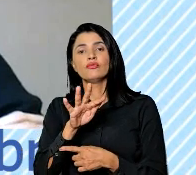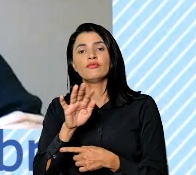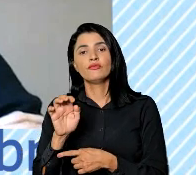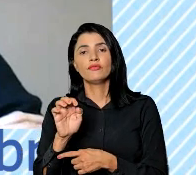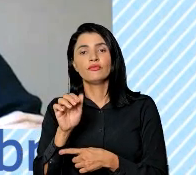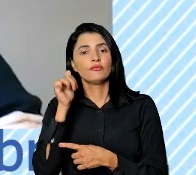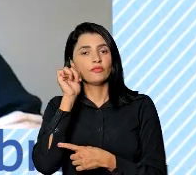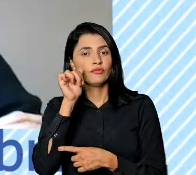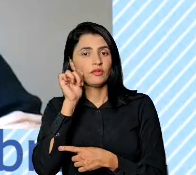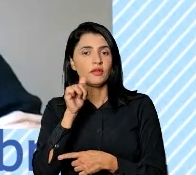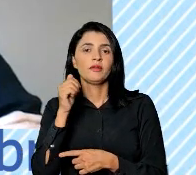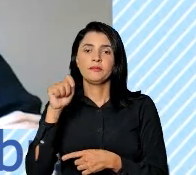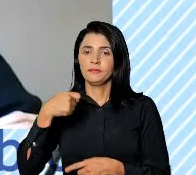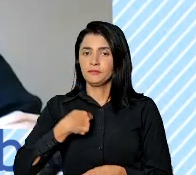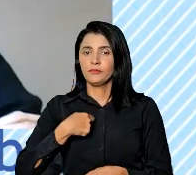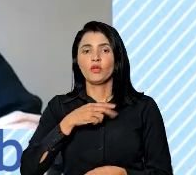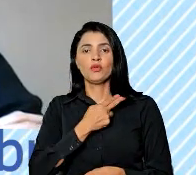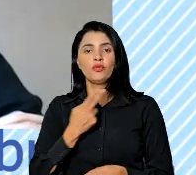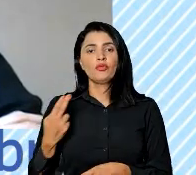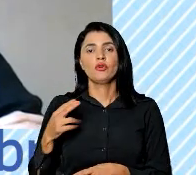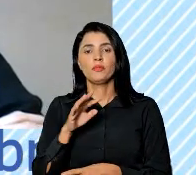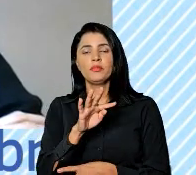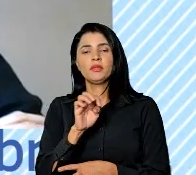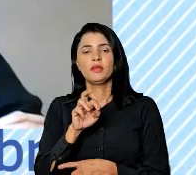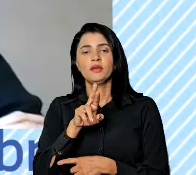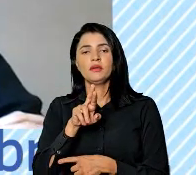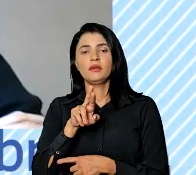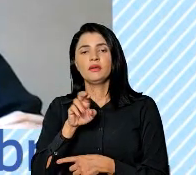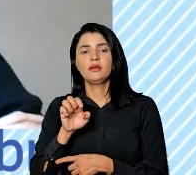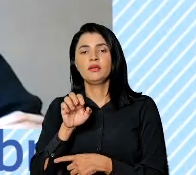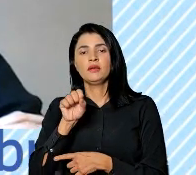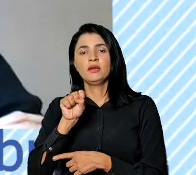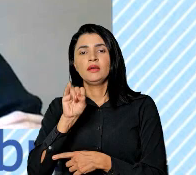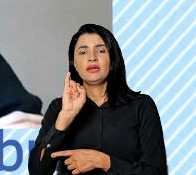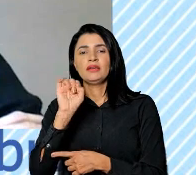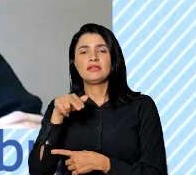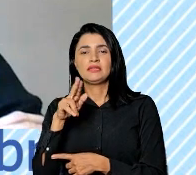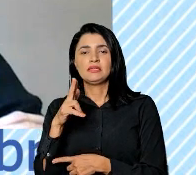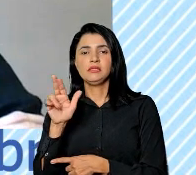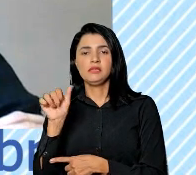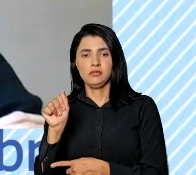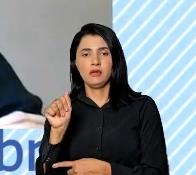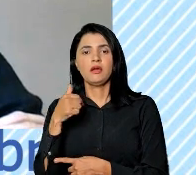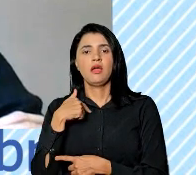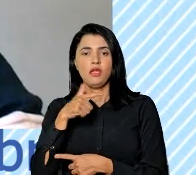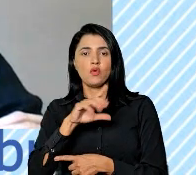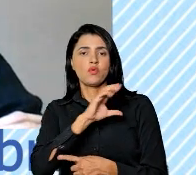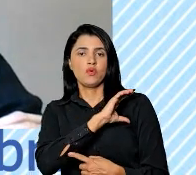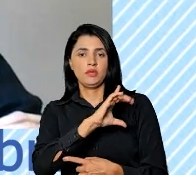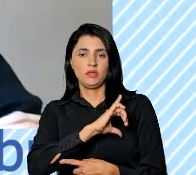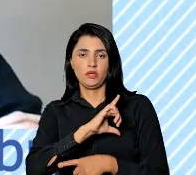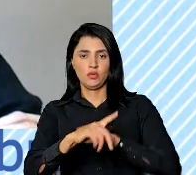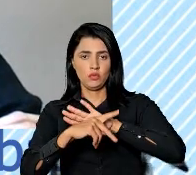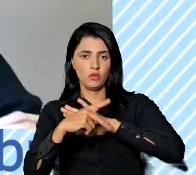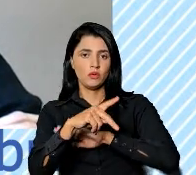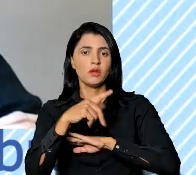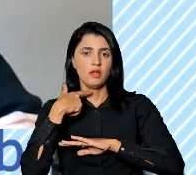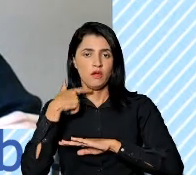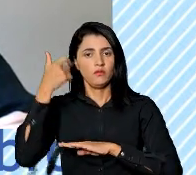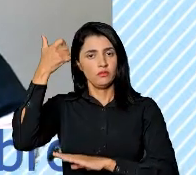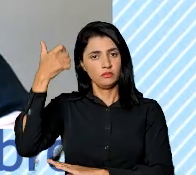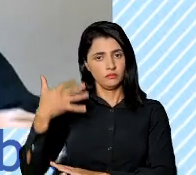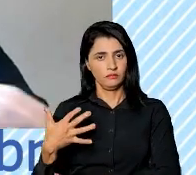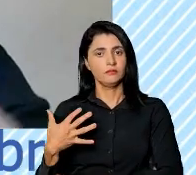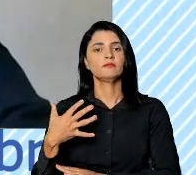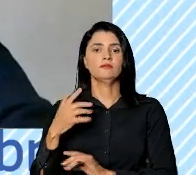Caserta, diretora da escola e coordenadora da comissão, e vou fazer inicialmente a minha